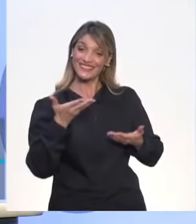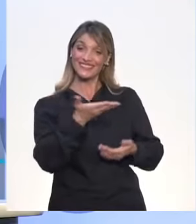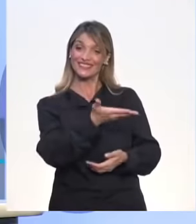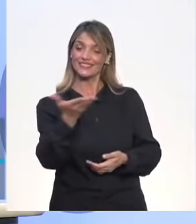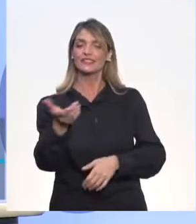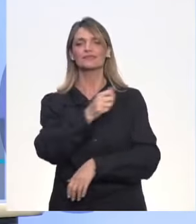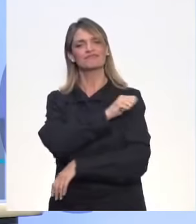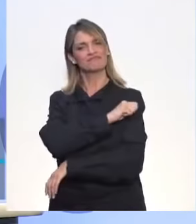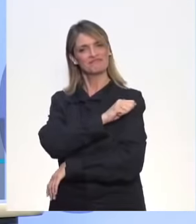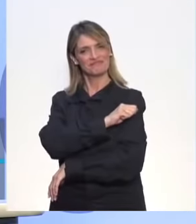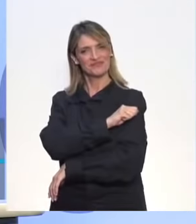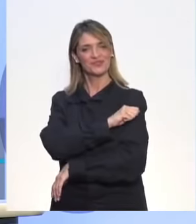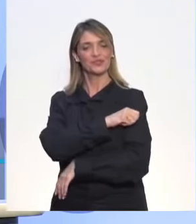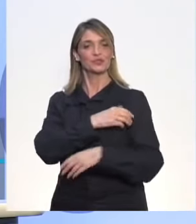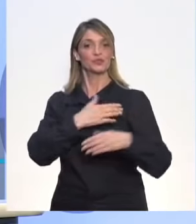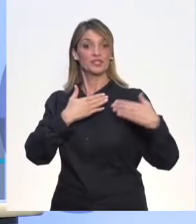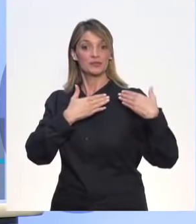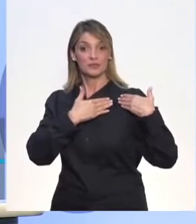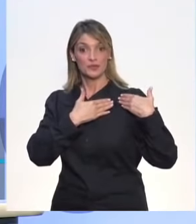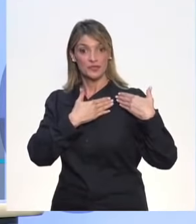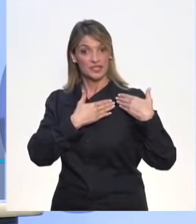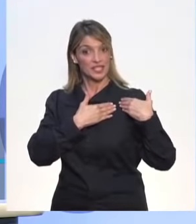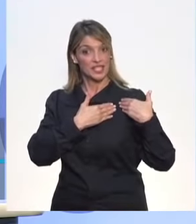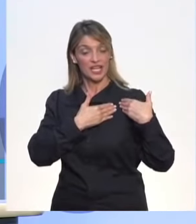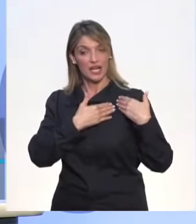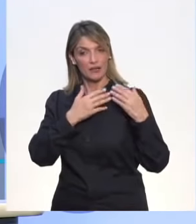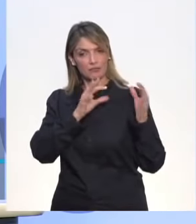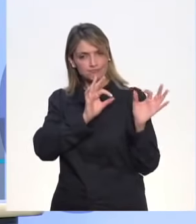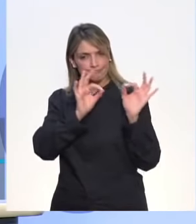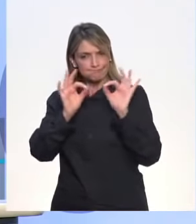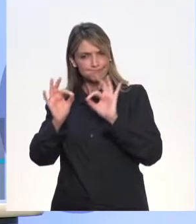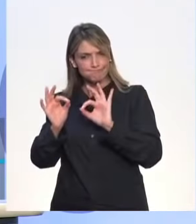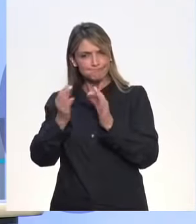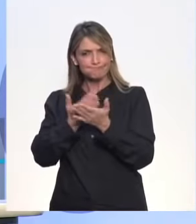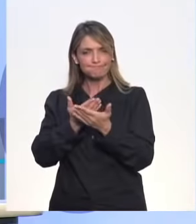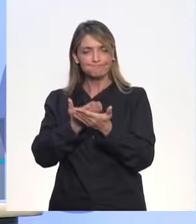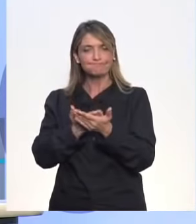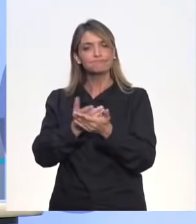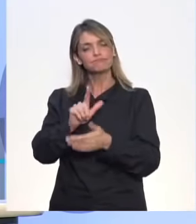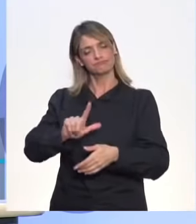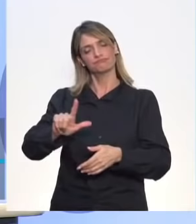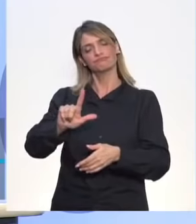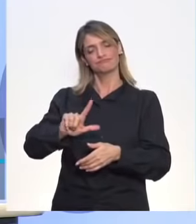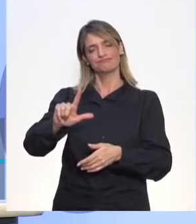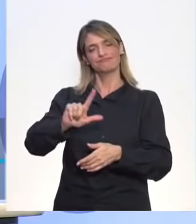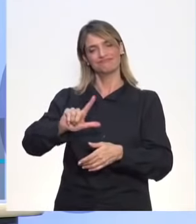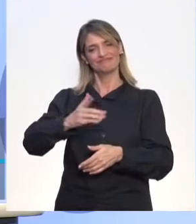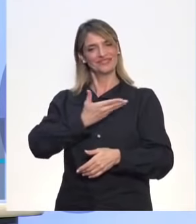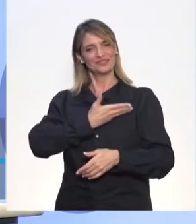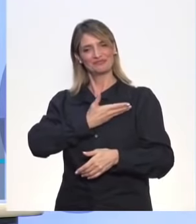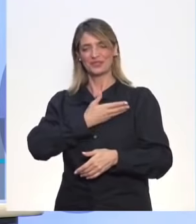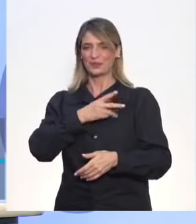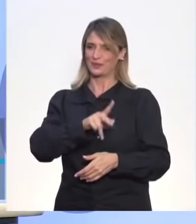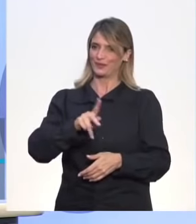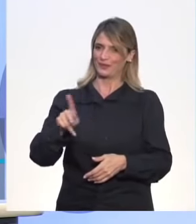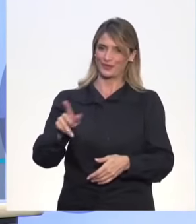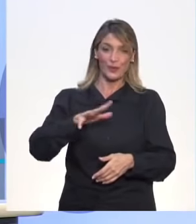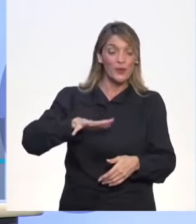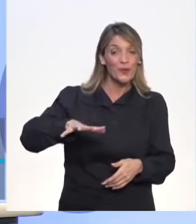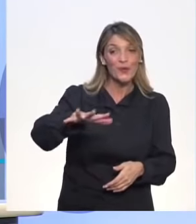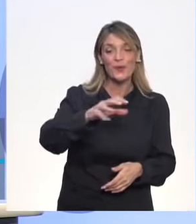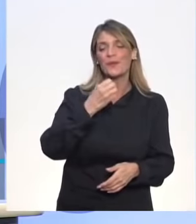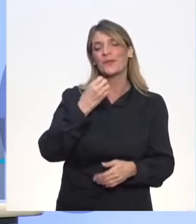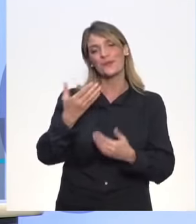estudante algum responsável é que se possa estar acompanhando as nossas aulas e claro nossos queridos colegas professores